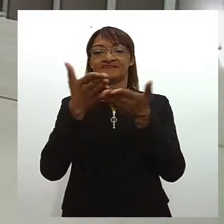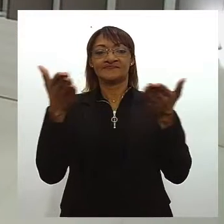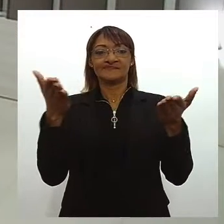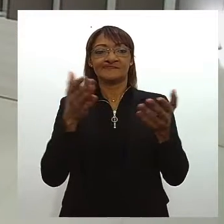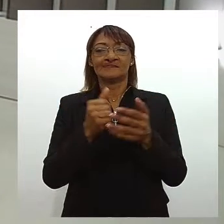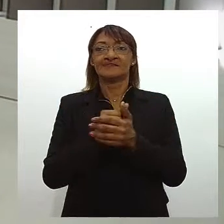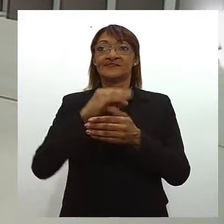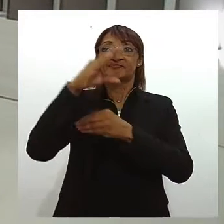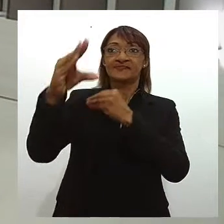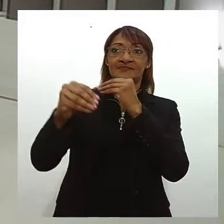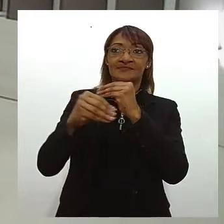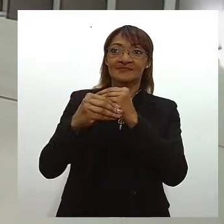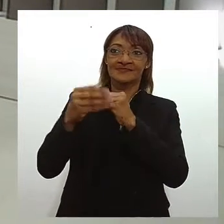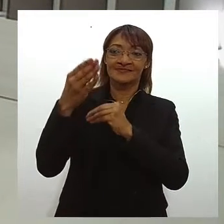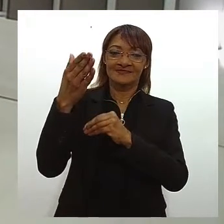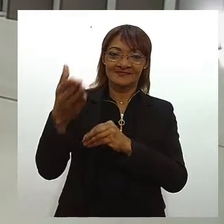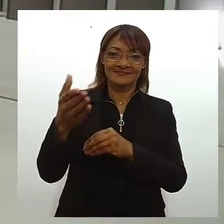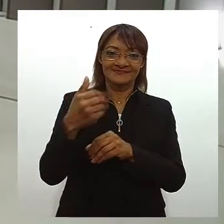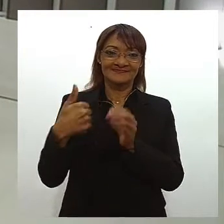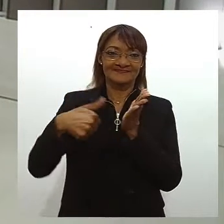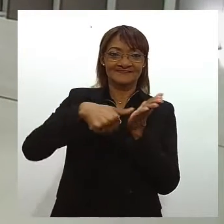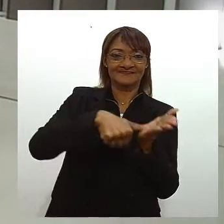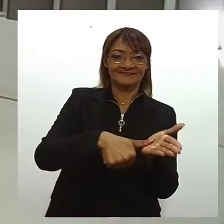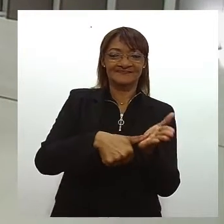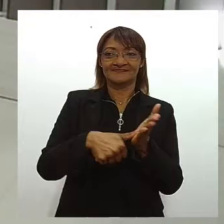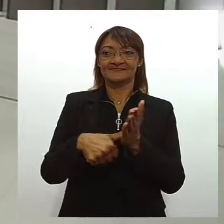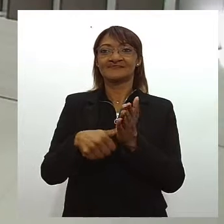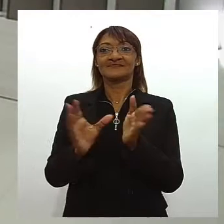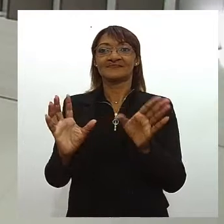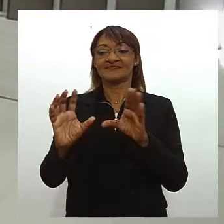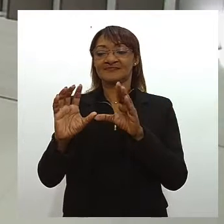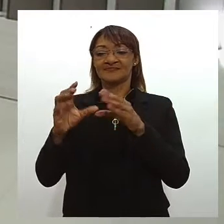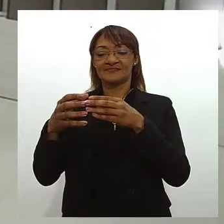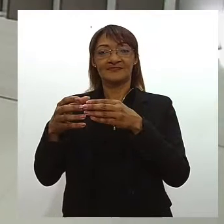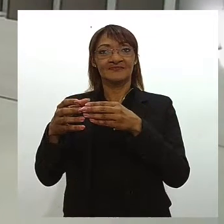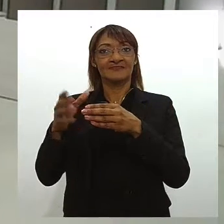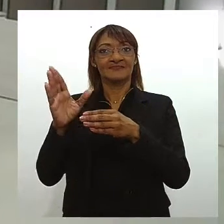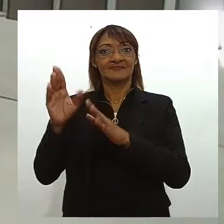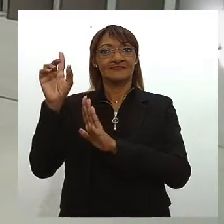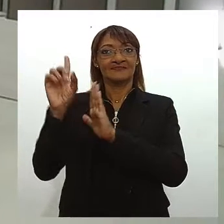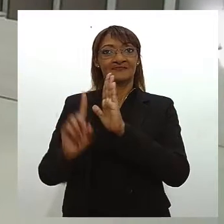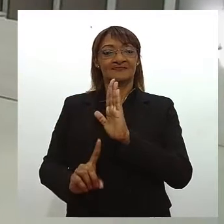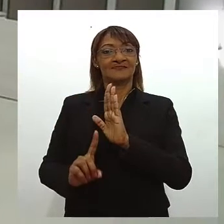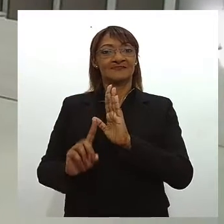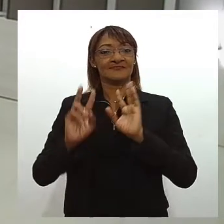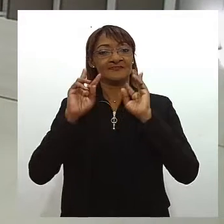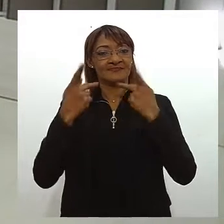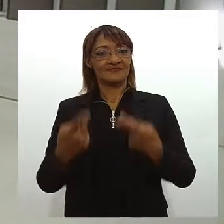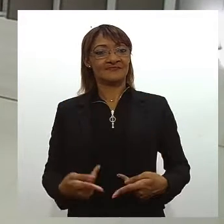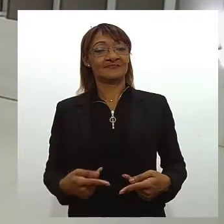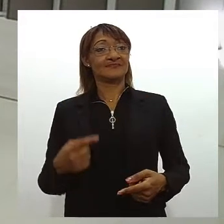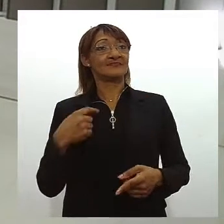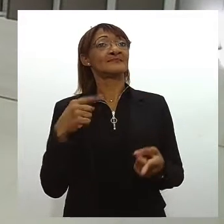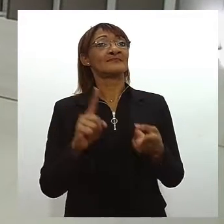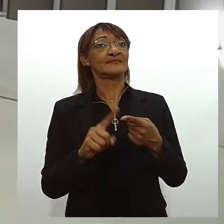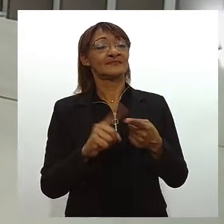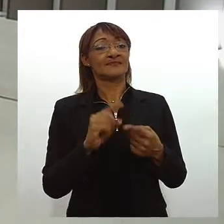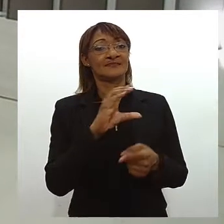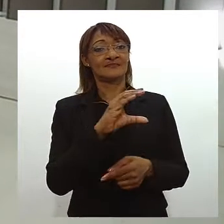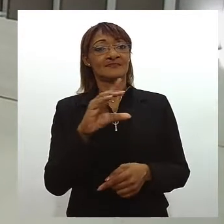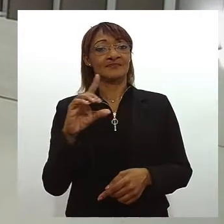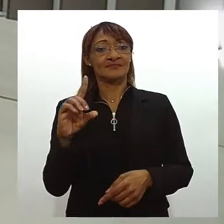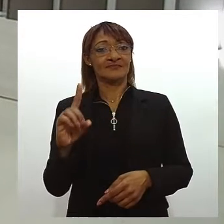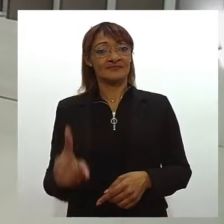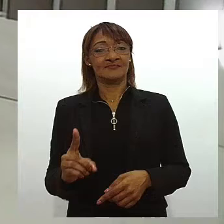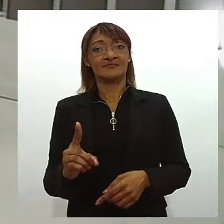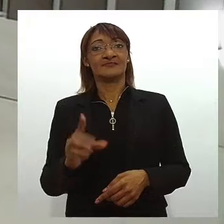acrescentar, além de ser membro da Comissão de Direitos Humanos, eu também sou o coordenador da Frente Parlamentar em Defesa dos Direitos da